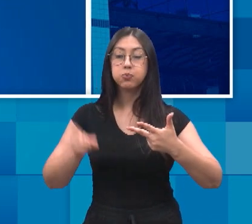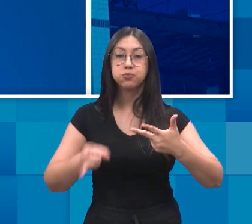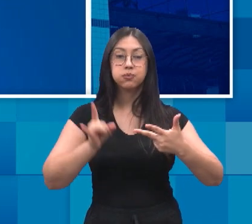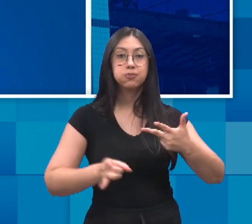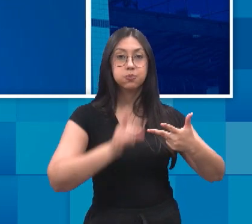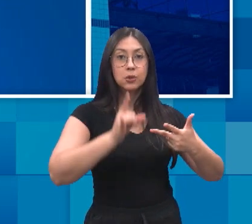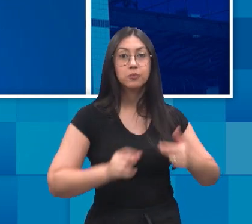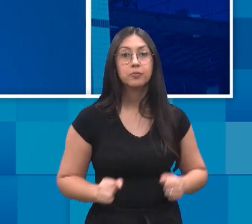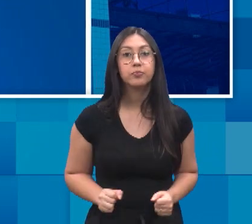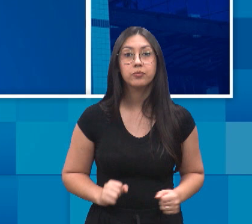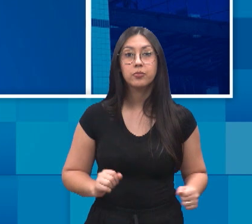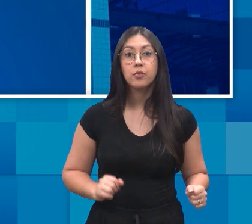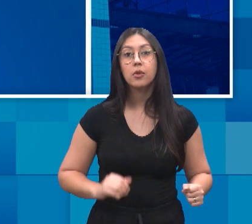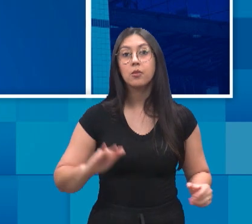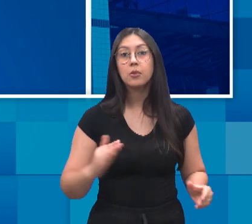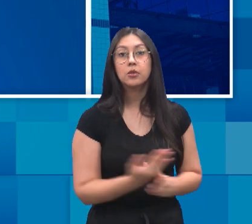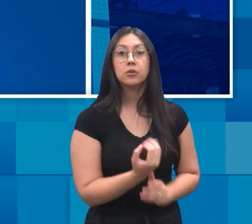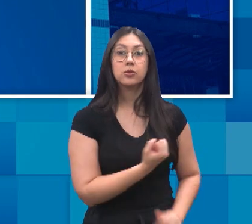Processo número